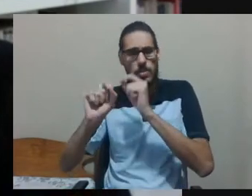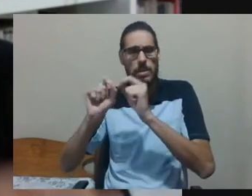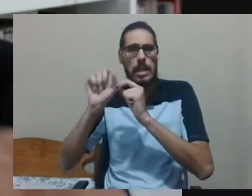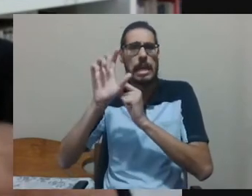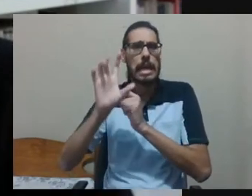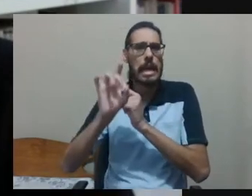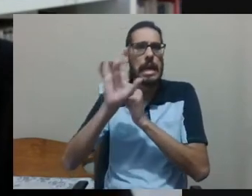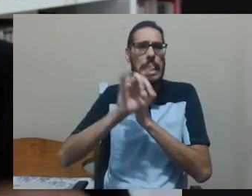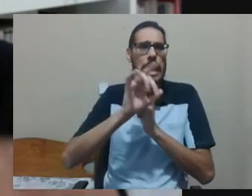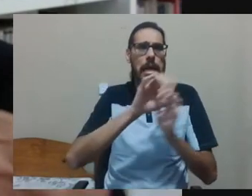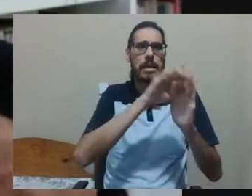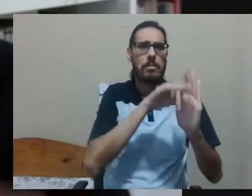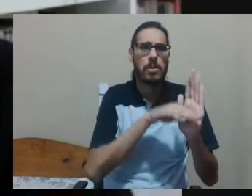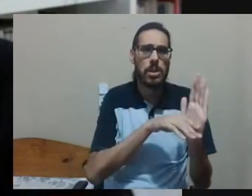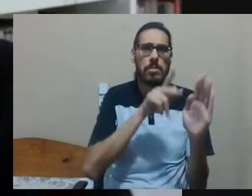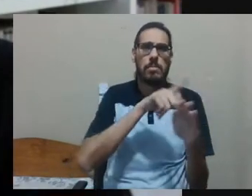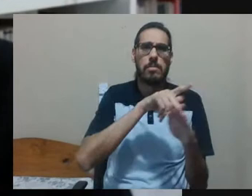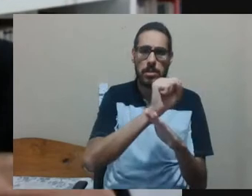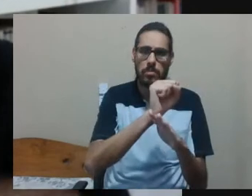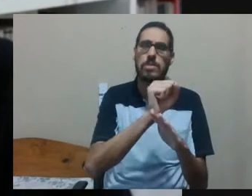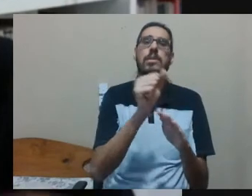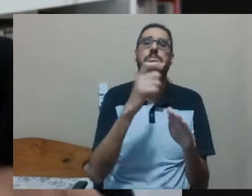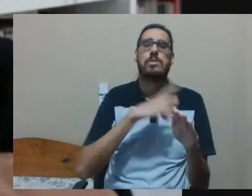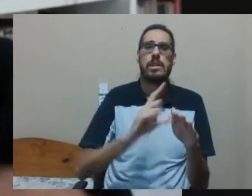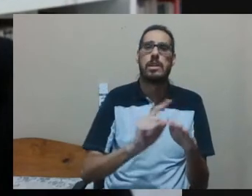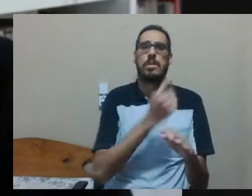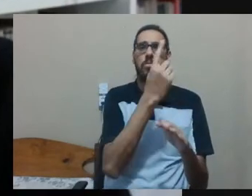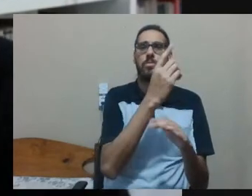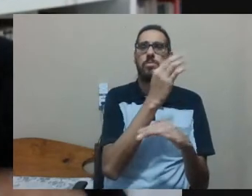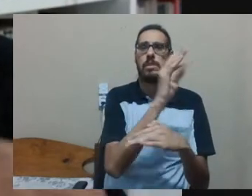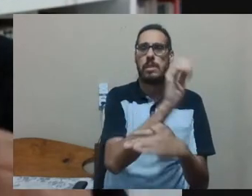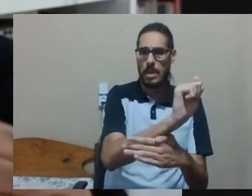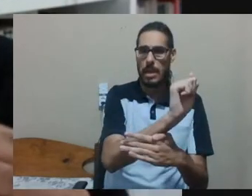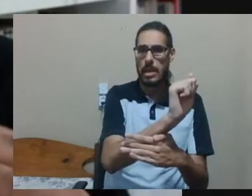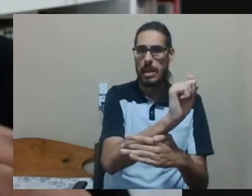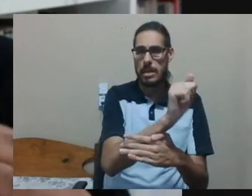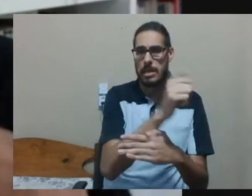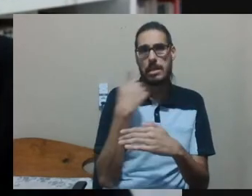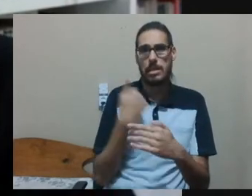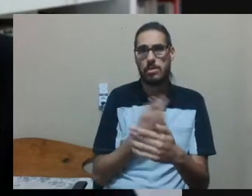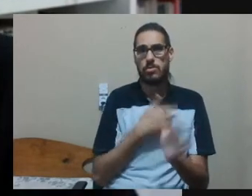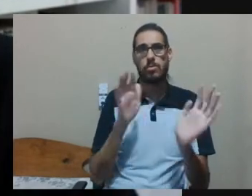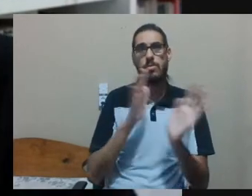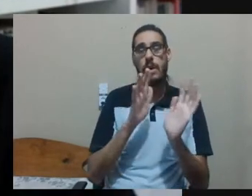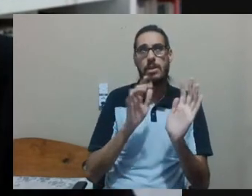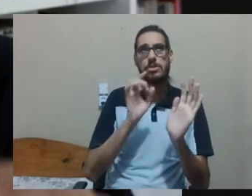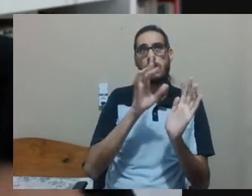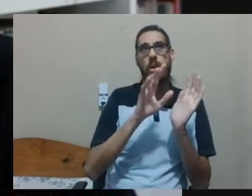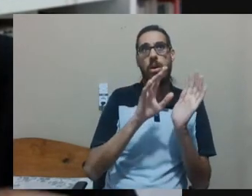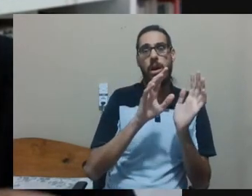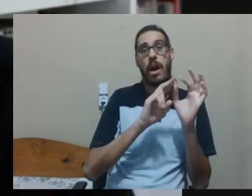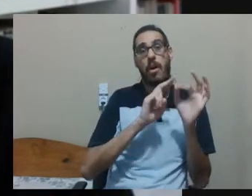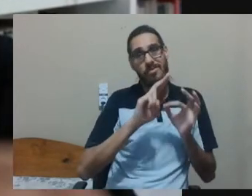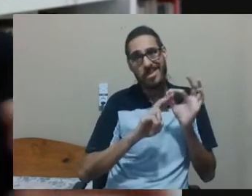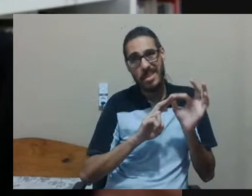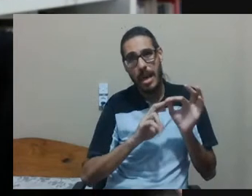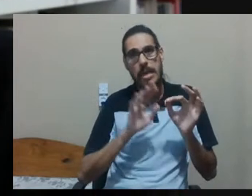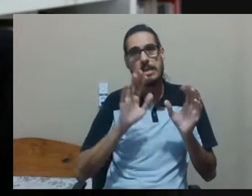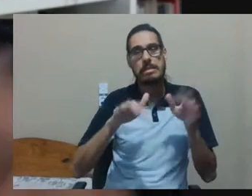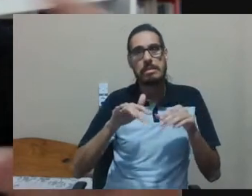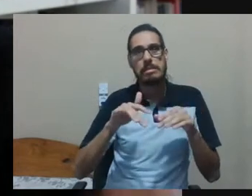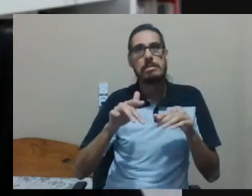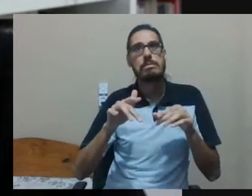pós-graduação tenha o seu técnico. E isso, evidentemente, não depende exclusivamente da UFSCar, né? Isso depende